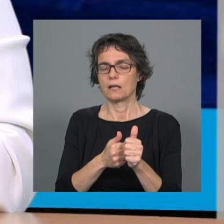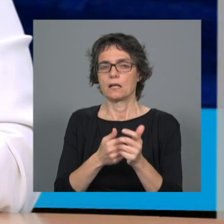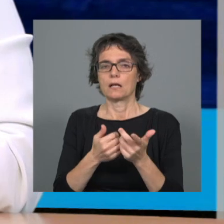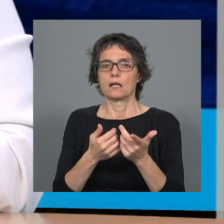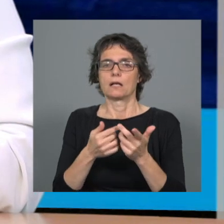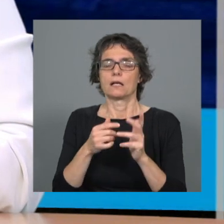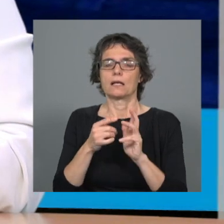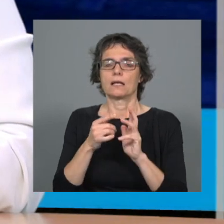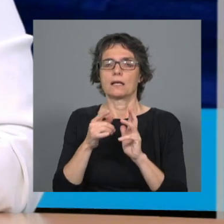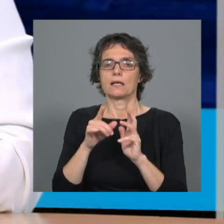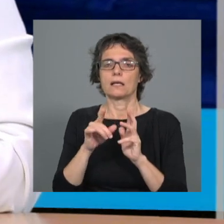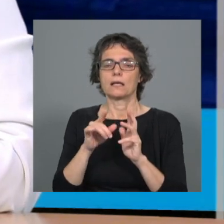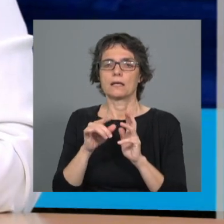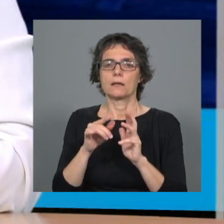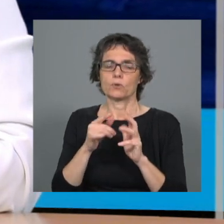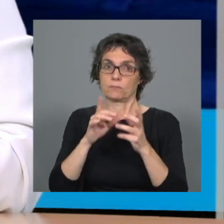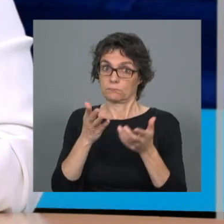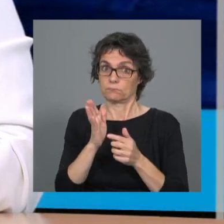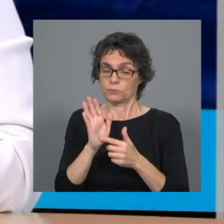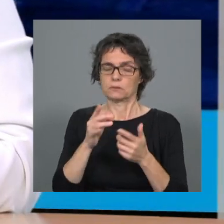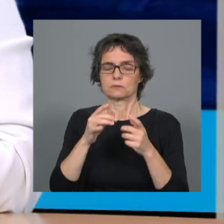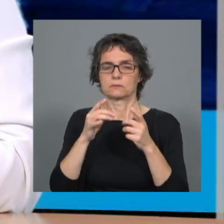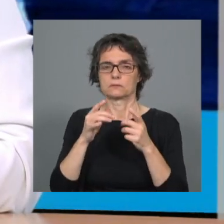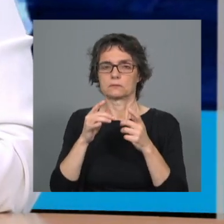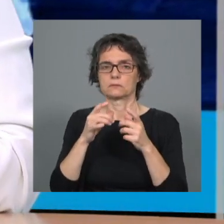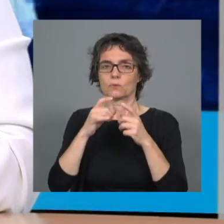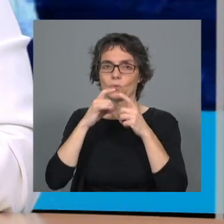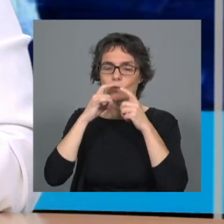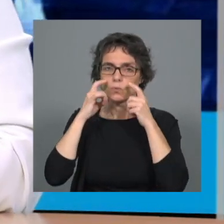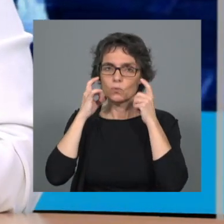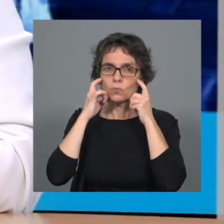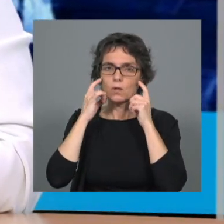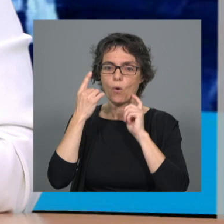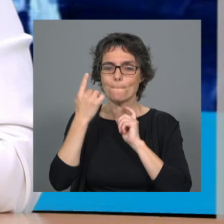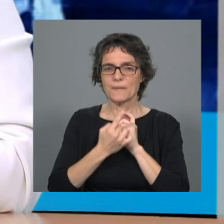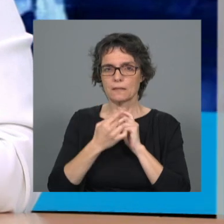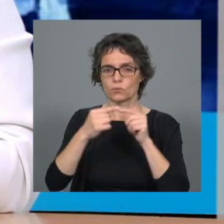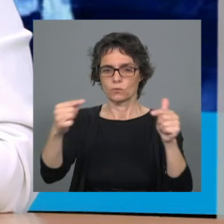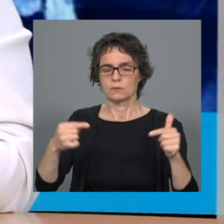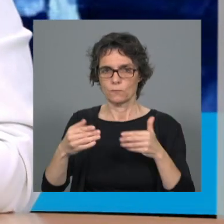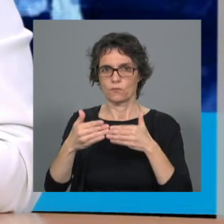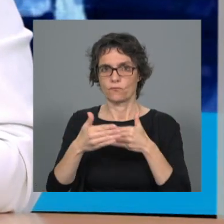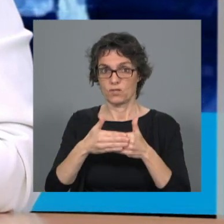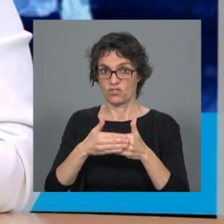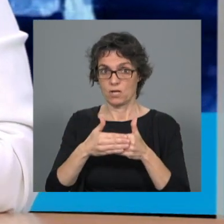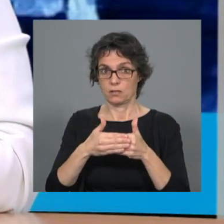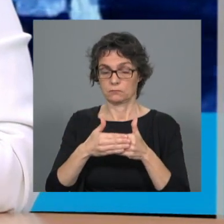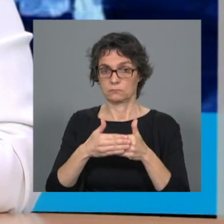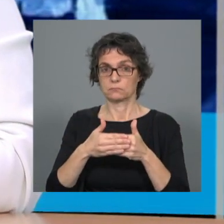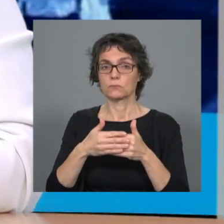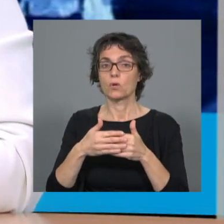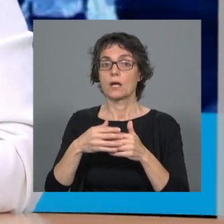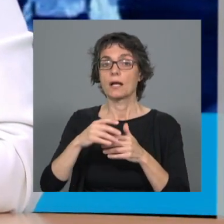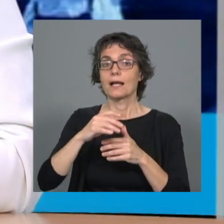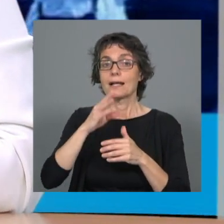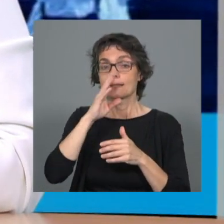ou seja, a obrigatoriedade da máscara em espaços fechados e em locais onde não seja possível manter